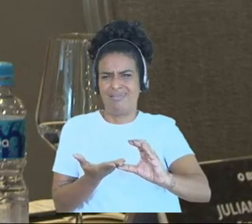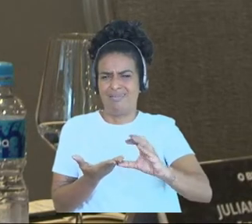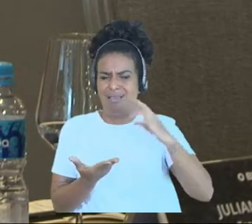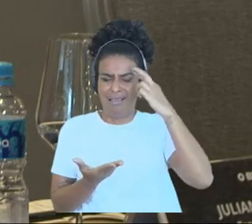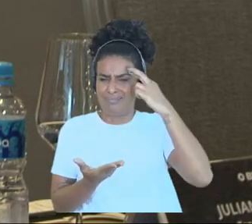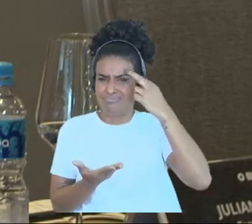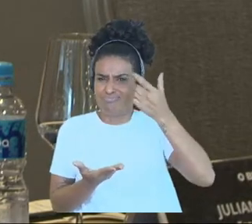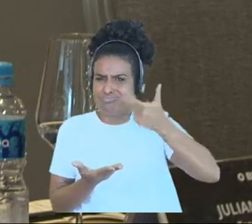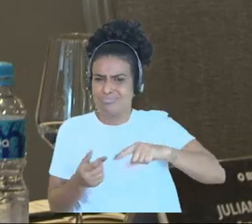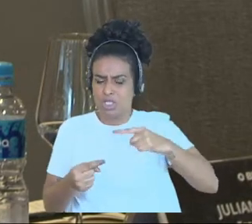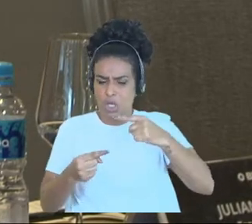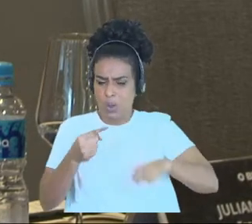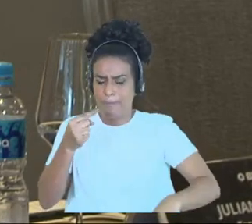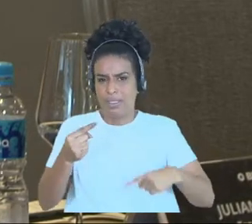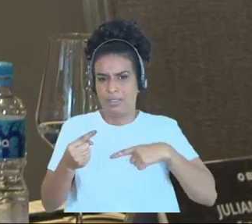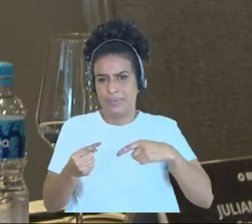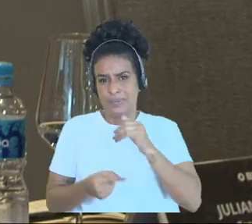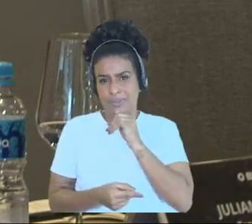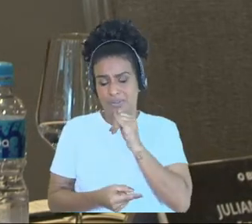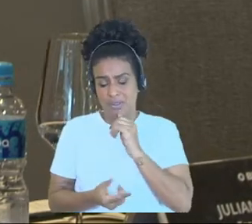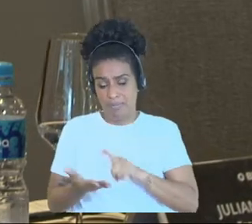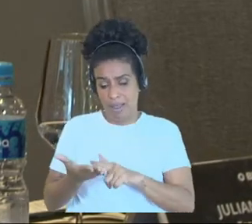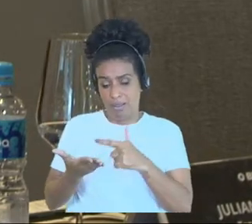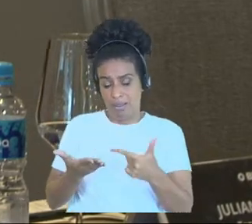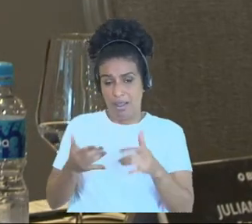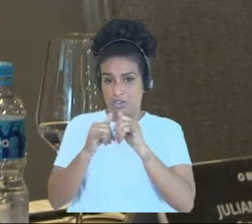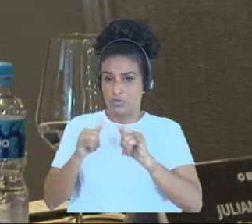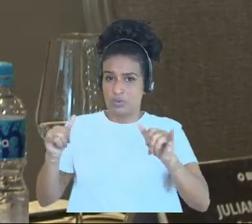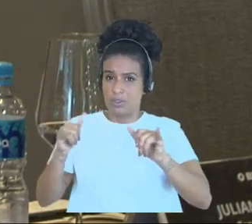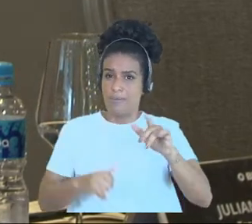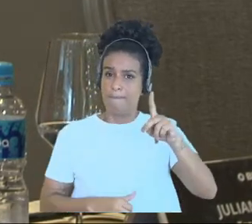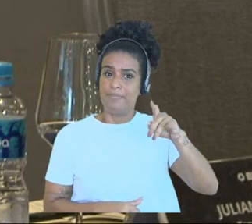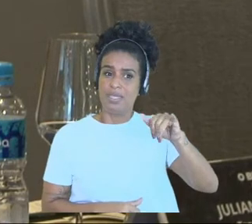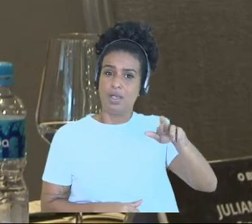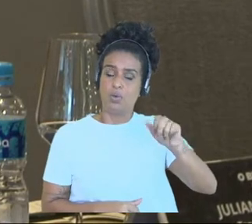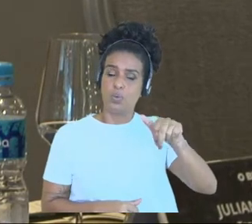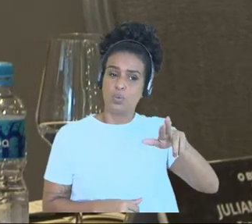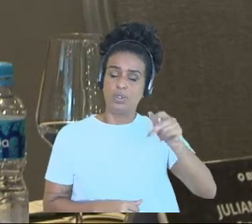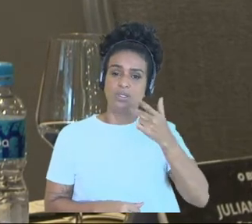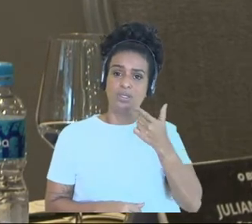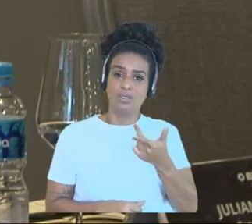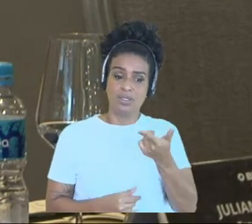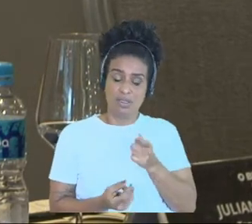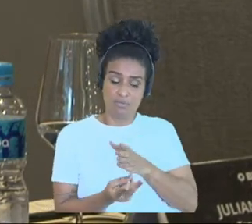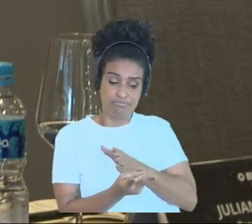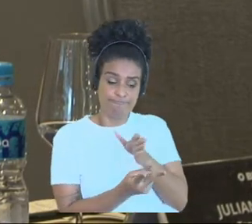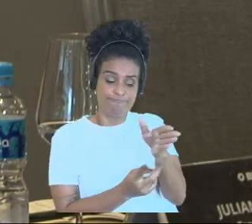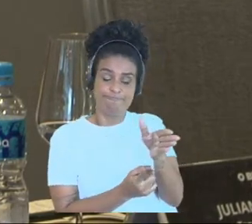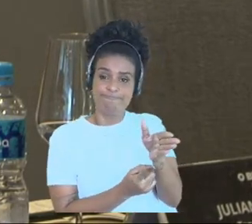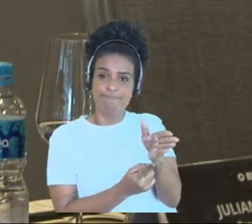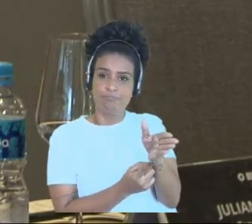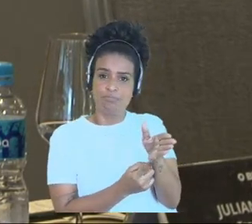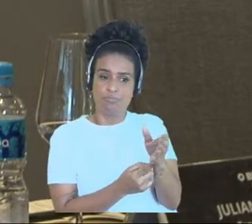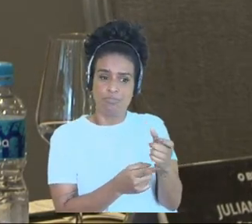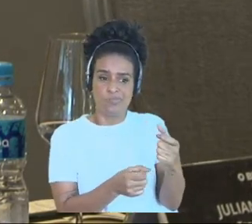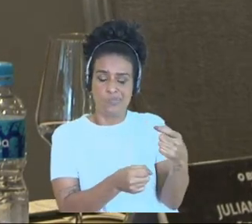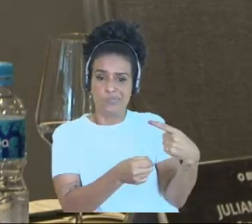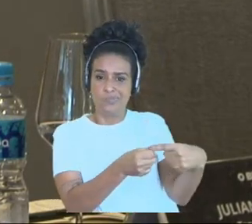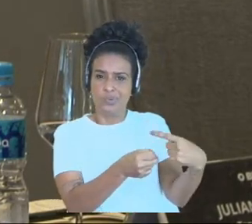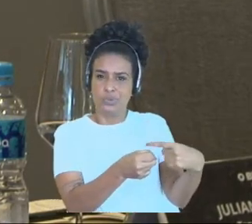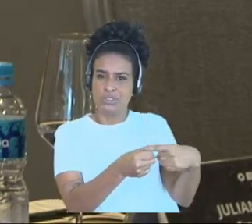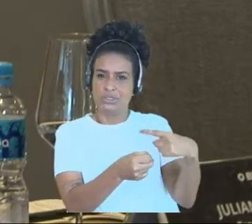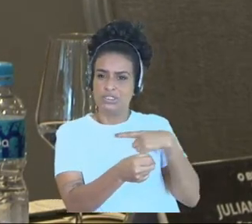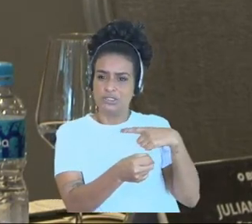racional. Recentemente, saiu uma matéria na revista Piauí falando que teve um determinado município que, através